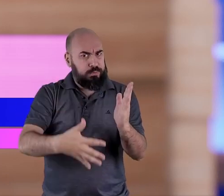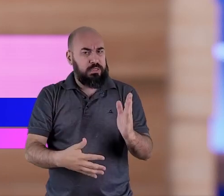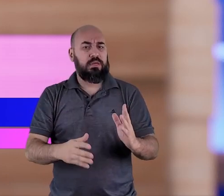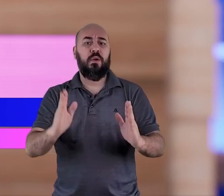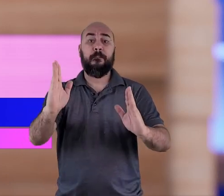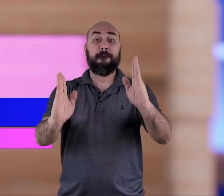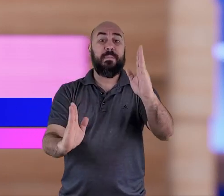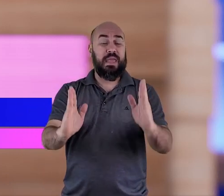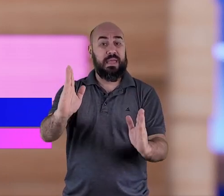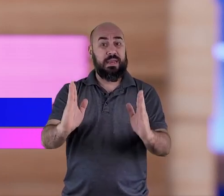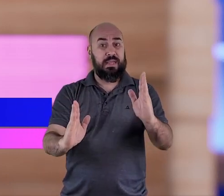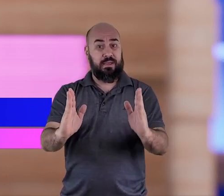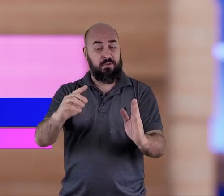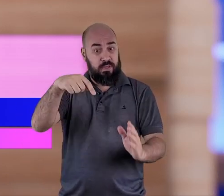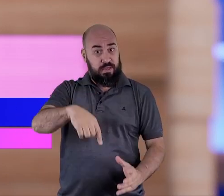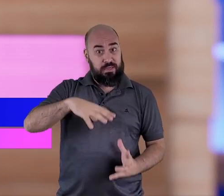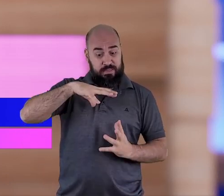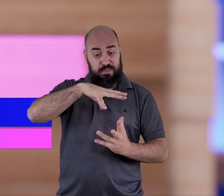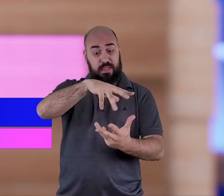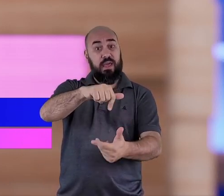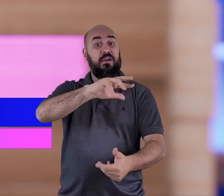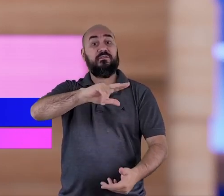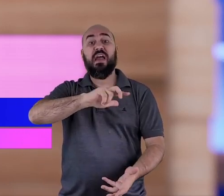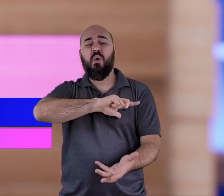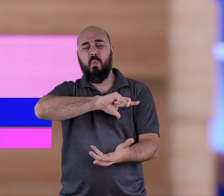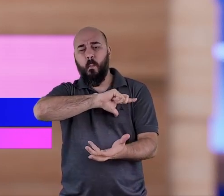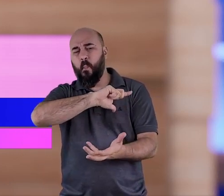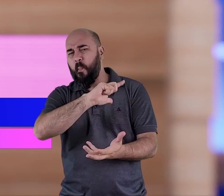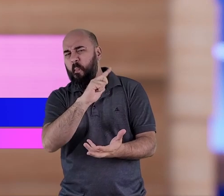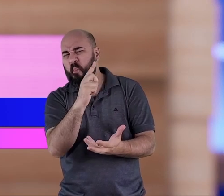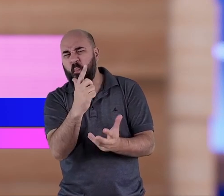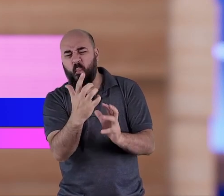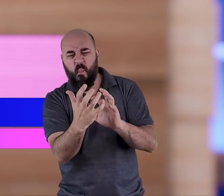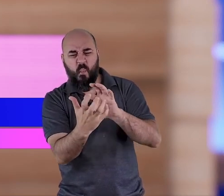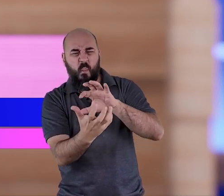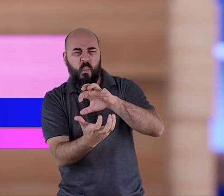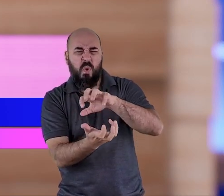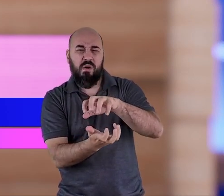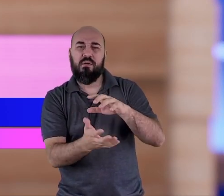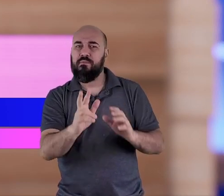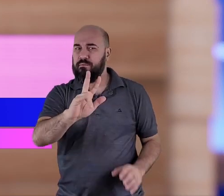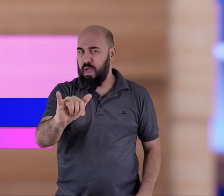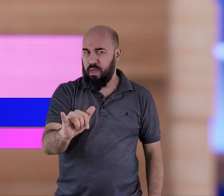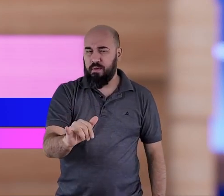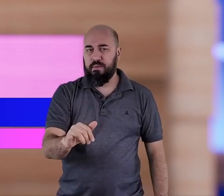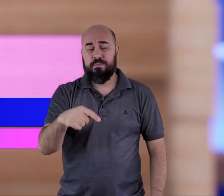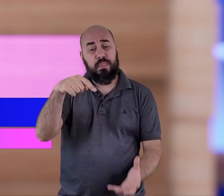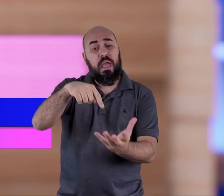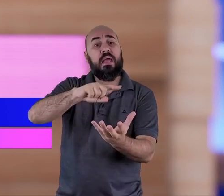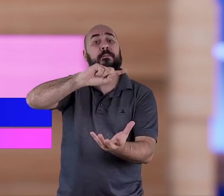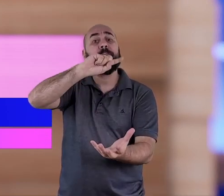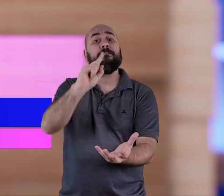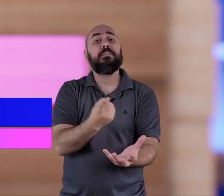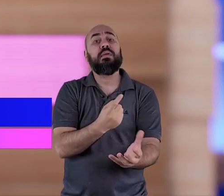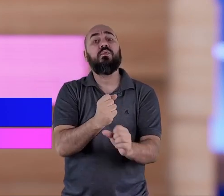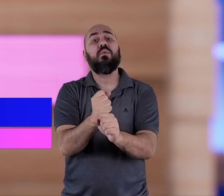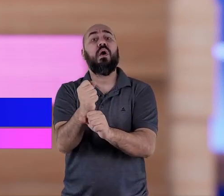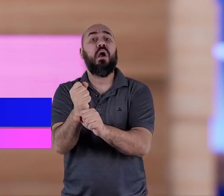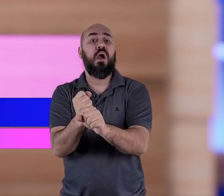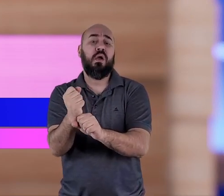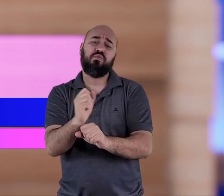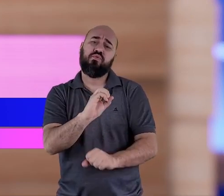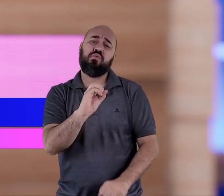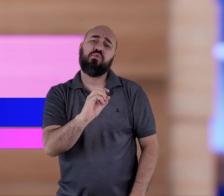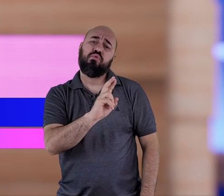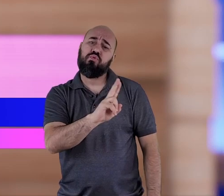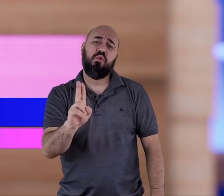esta terra ficará completamente desolada. É o que nós chamamos de um período de 1000 anos ou